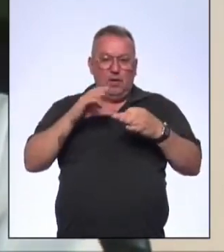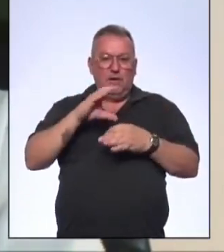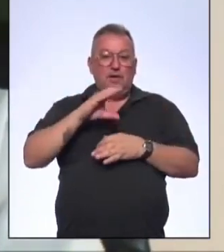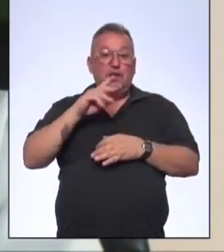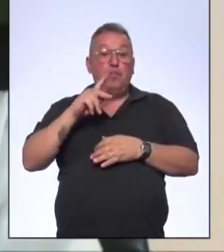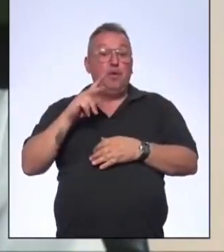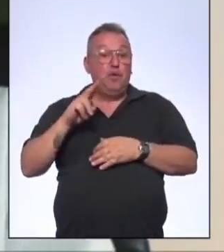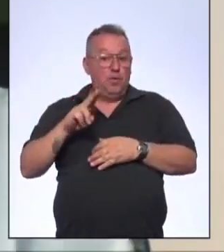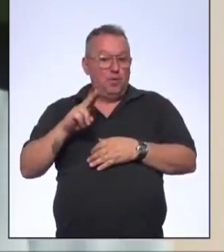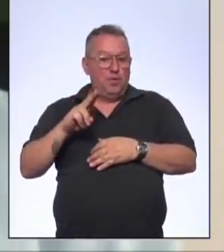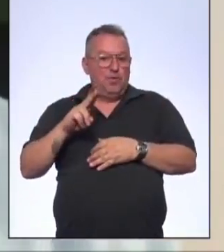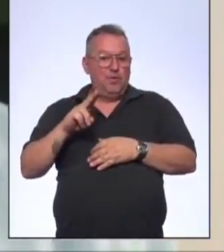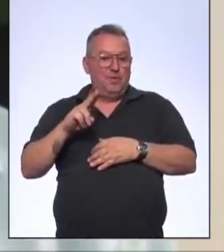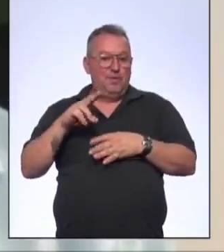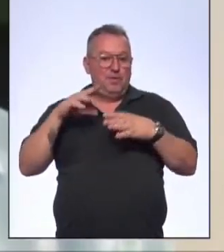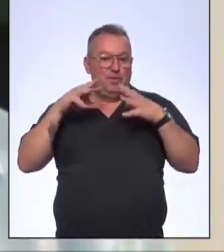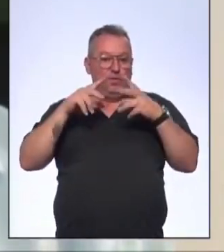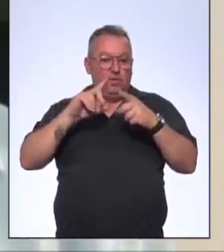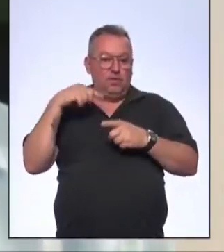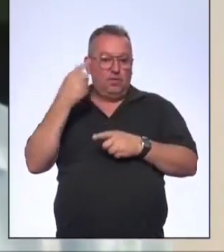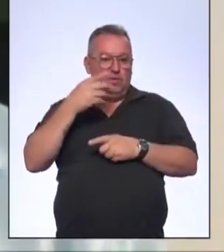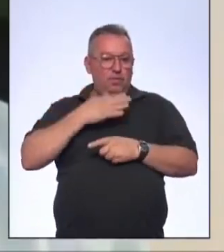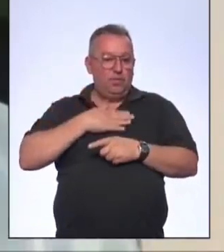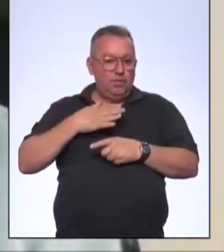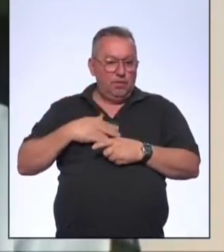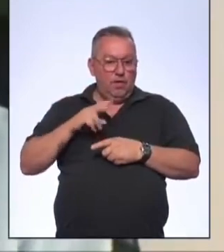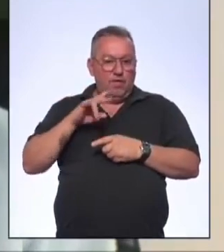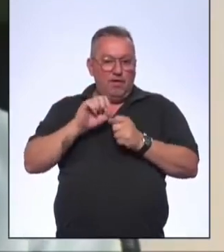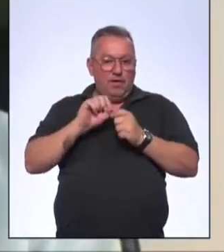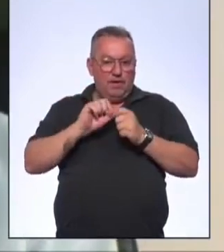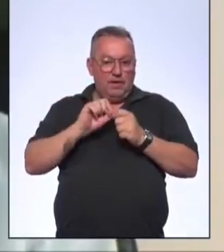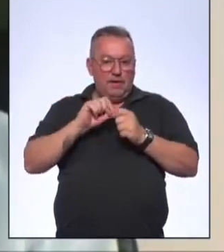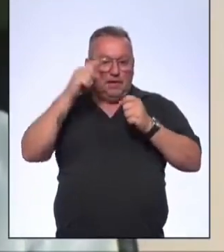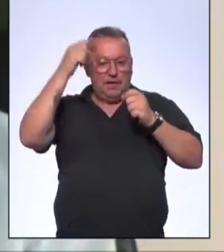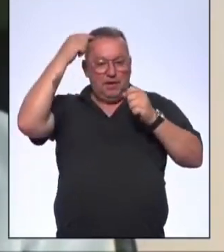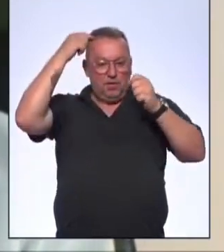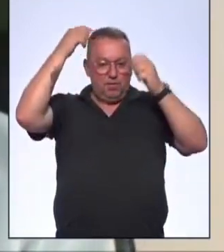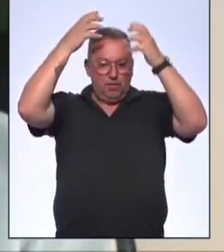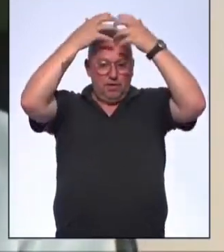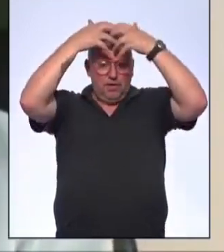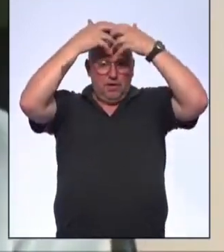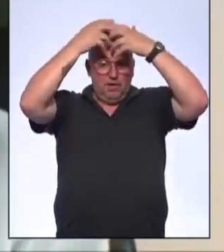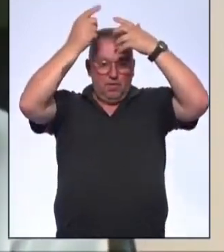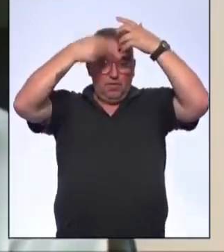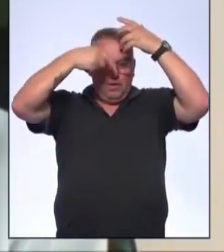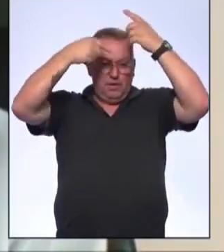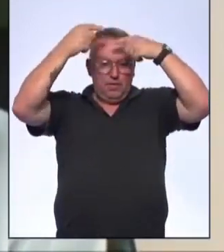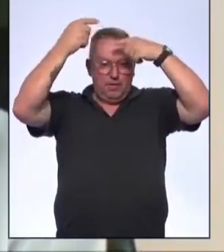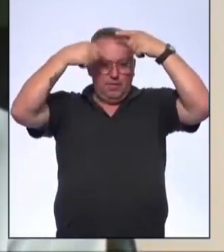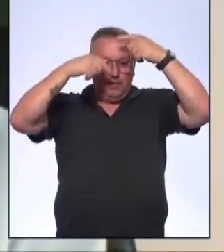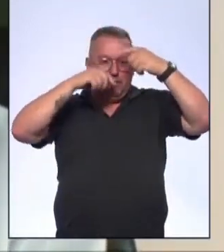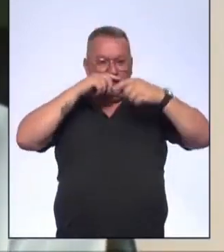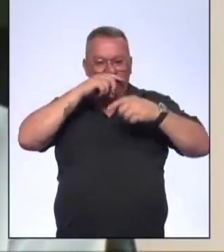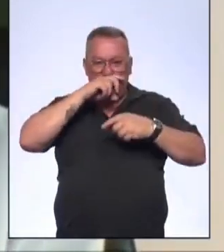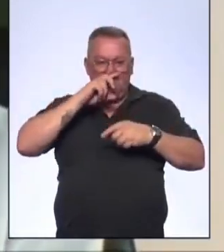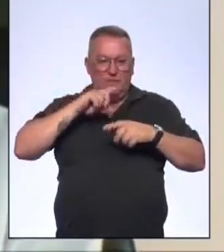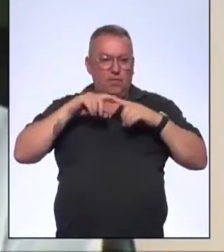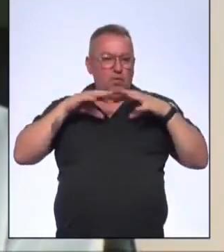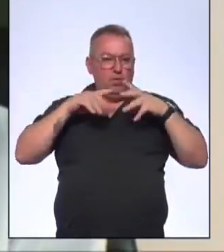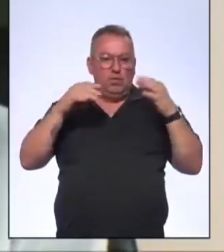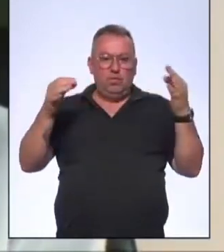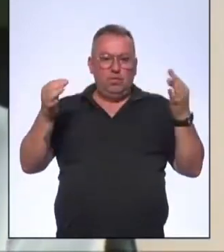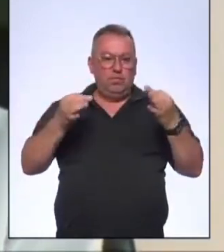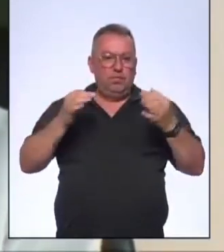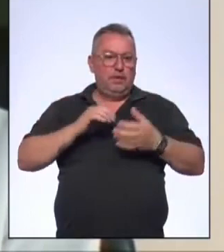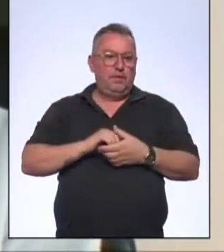CPU, tá? Tudo que o nosso corpo vai fazer está regulado aqui, ó. Inclusive, vocês viram que a pineal e a